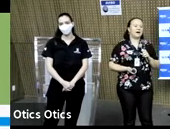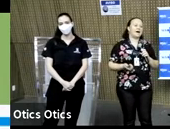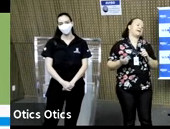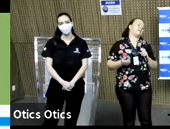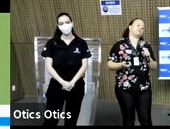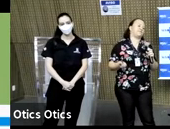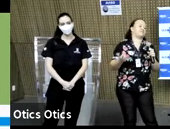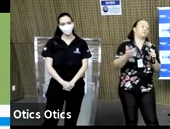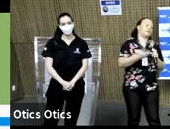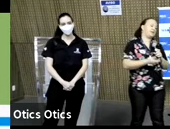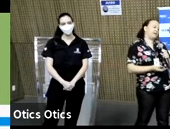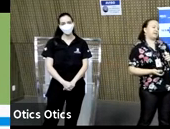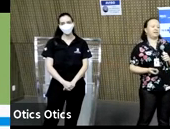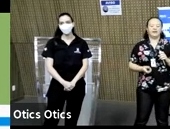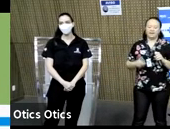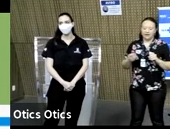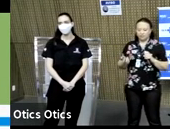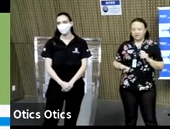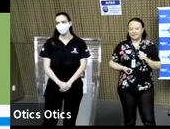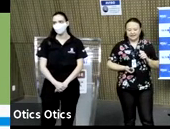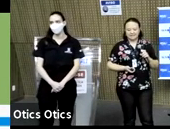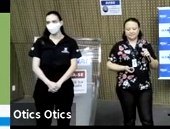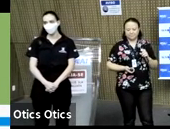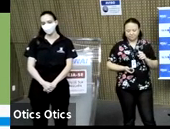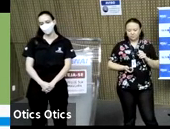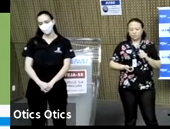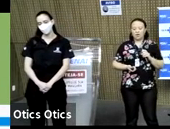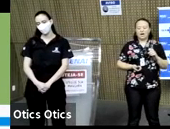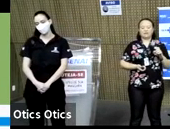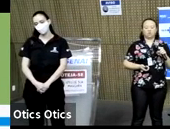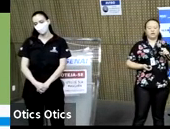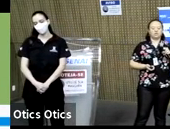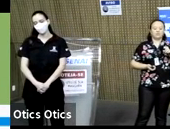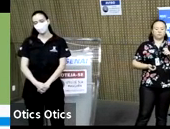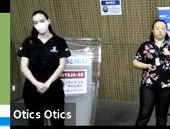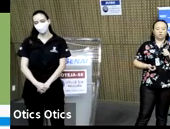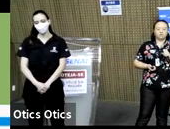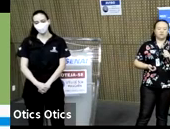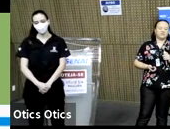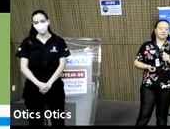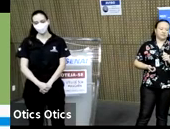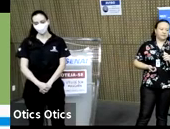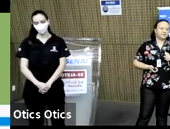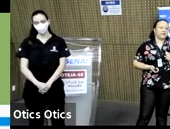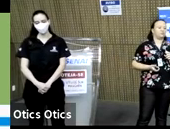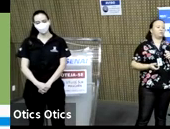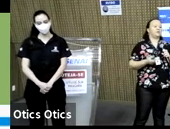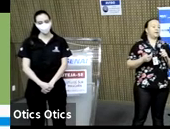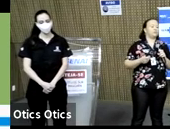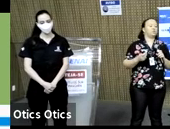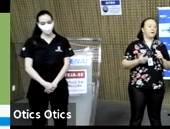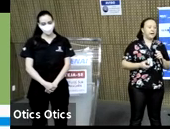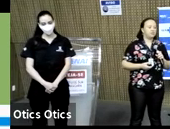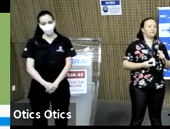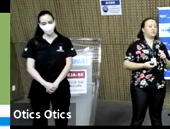avisou? Ah, é que talvez eu ia, e aí fica nessa. Atualmente, nós temos 11 solicitantes, sendo